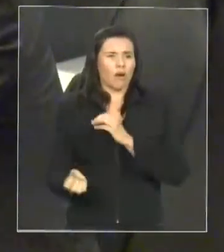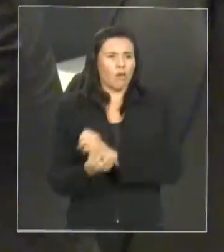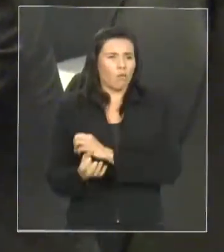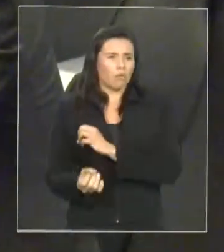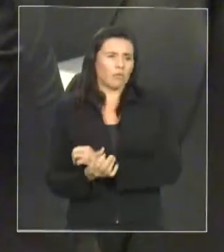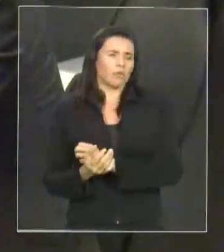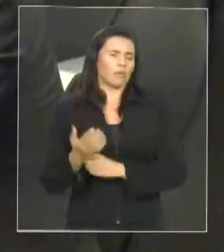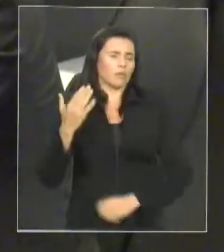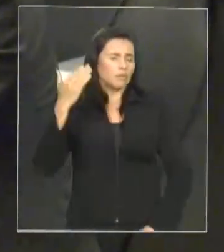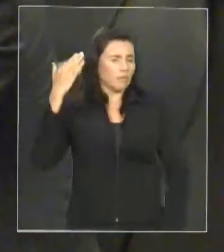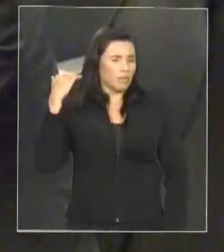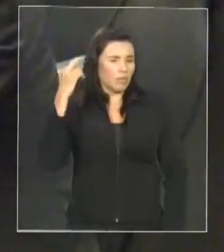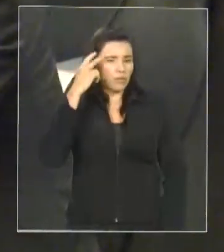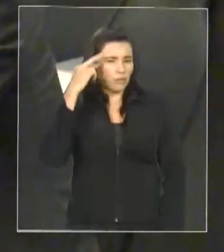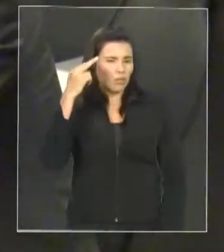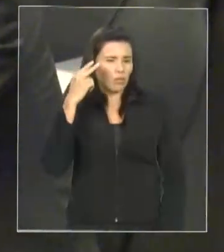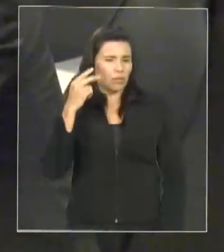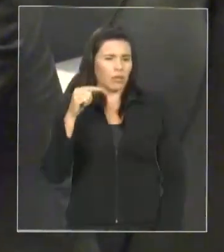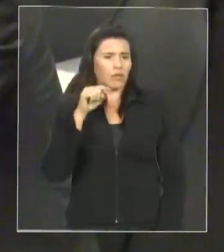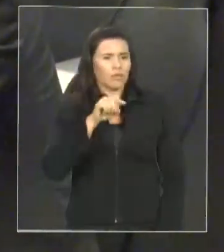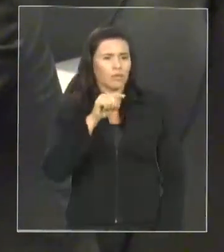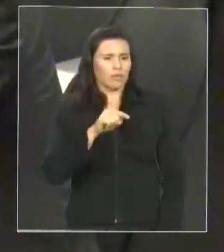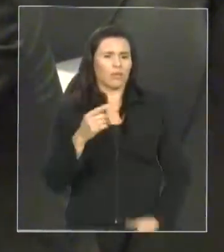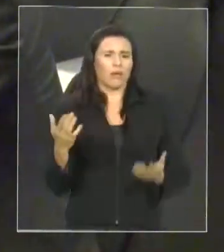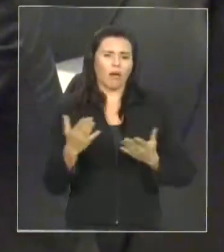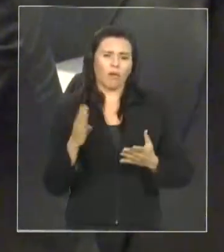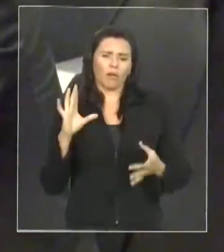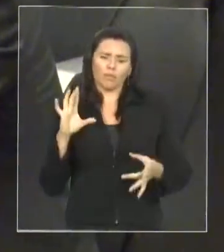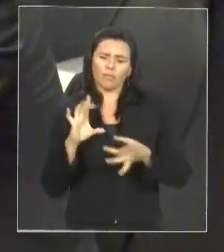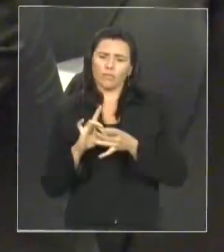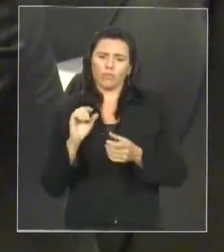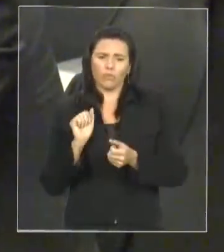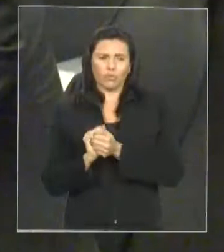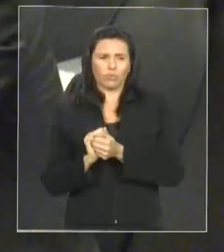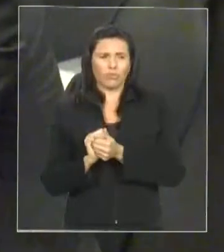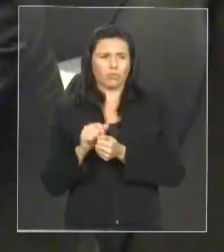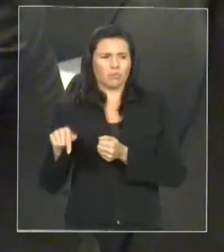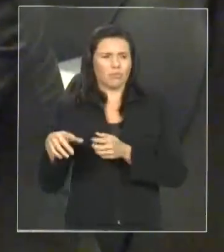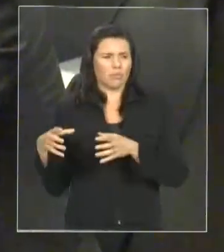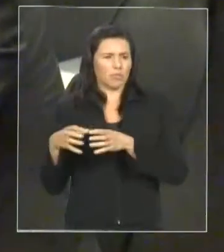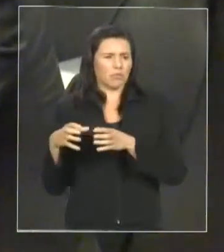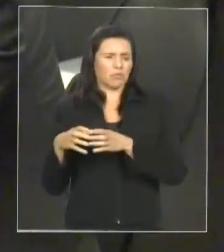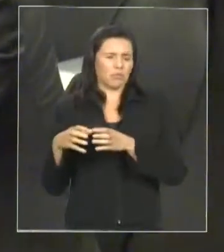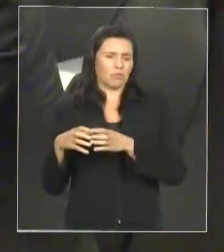ontem, Vossa Excelência não tem por que agora se juntar com isso. Mais vale